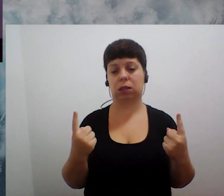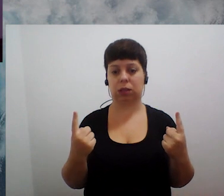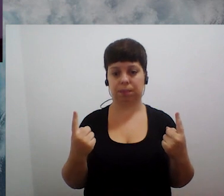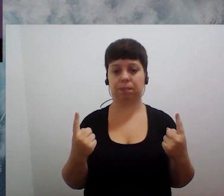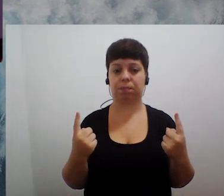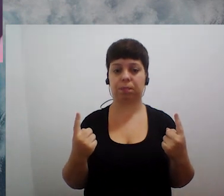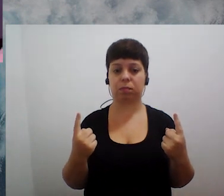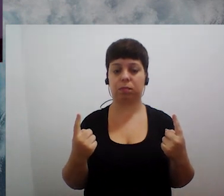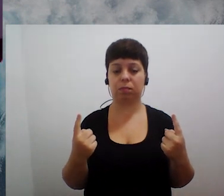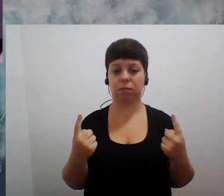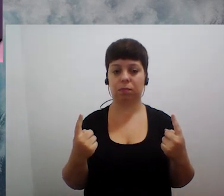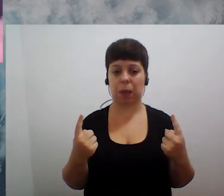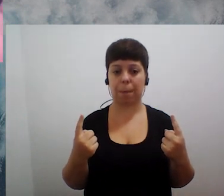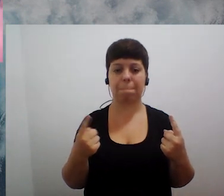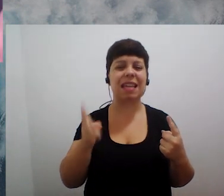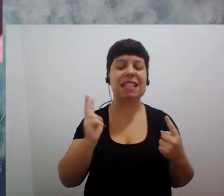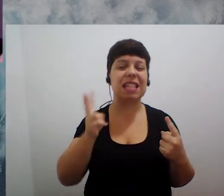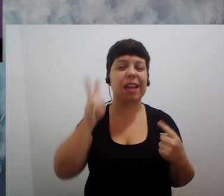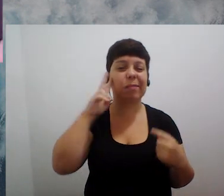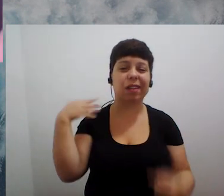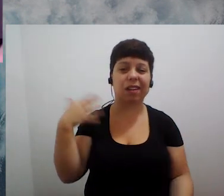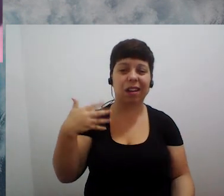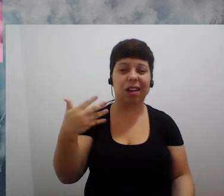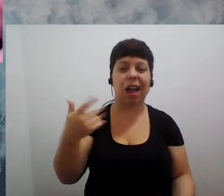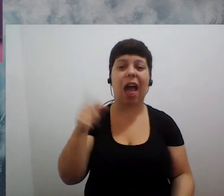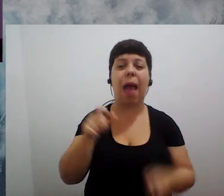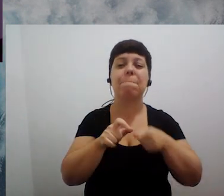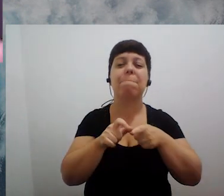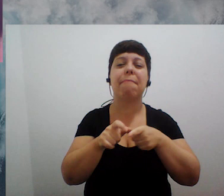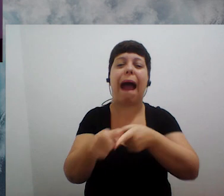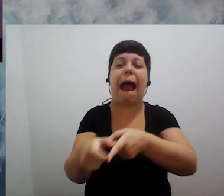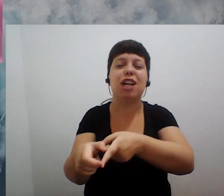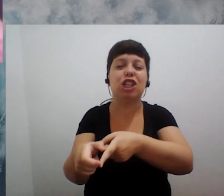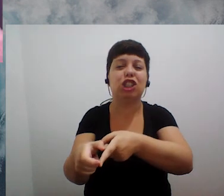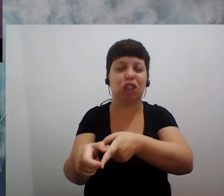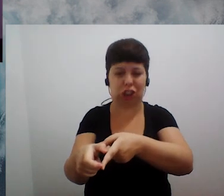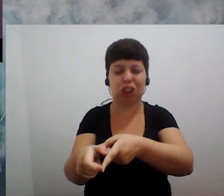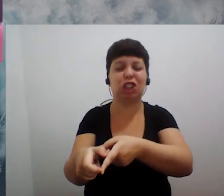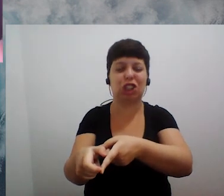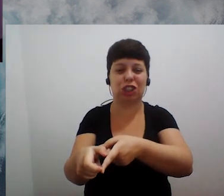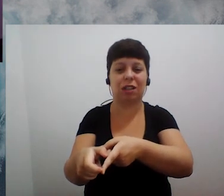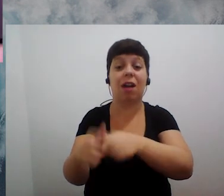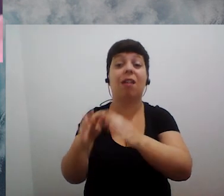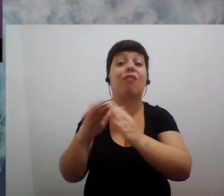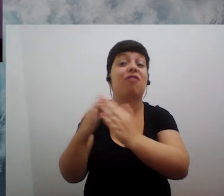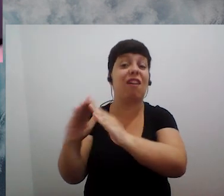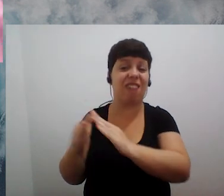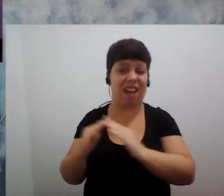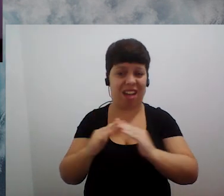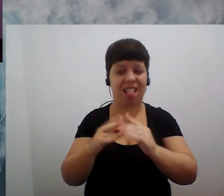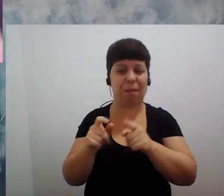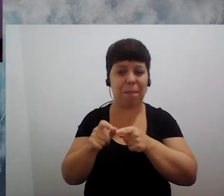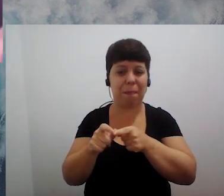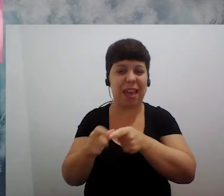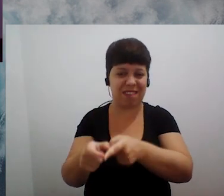humanidade, que são entendidos como, ou vêm sendo historicamente entendidos como marginais, ou seja, que estão à margem, né? A